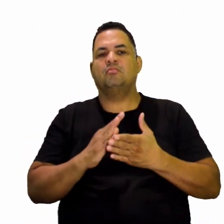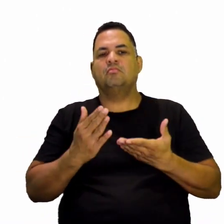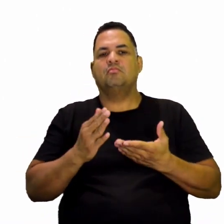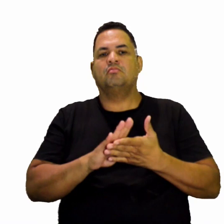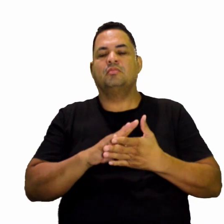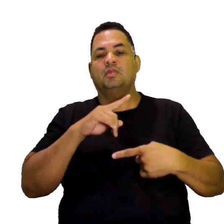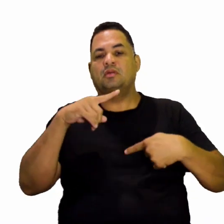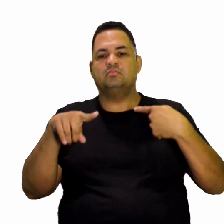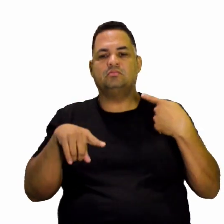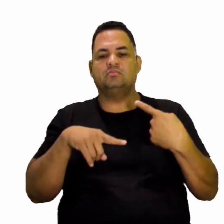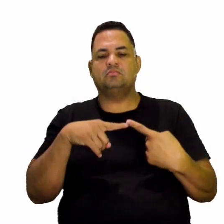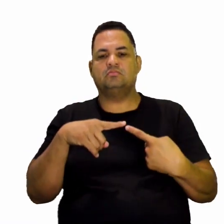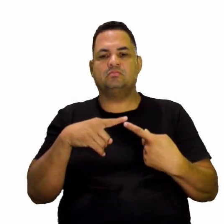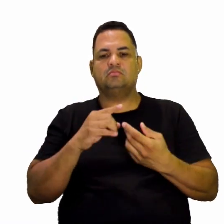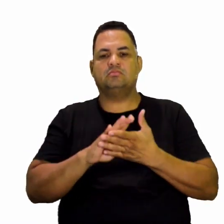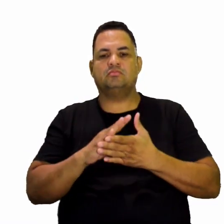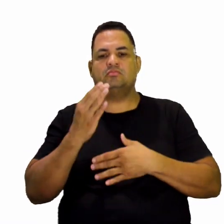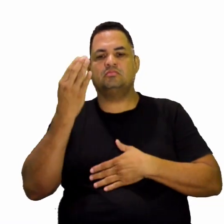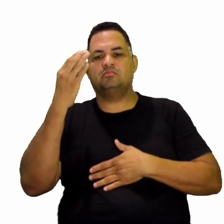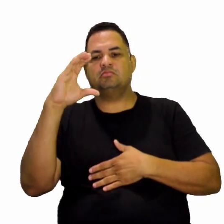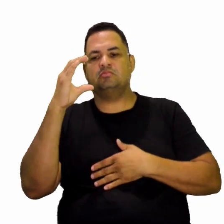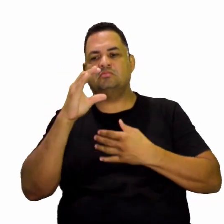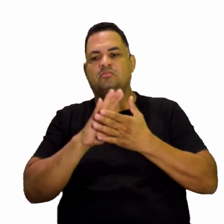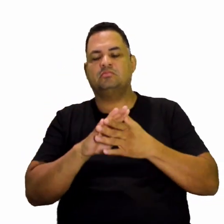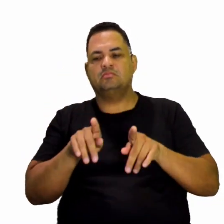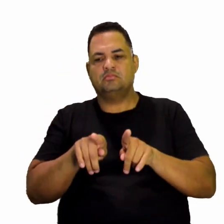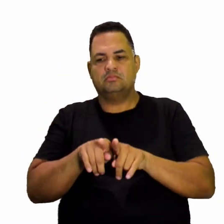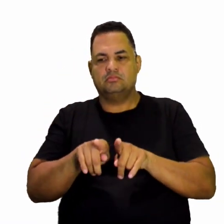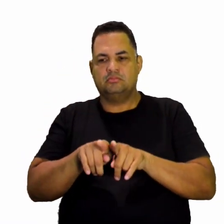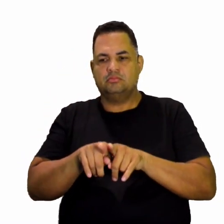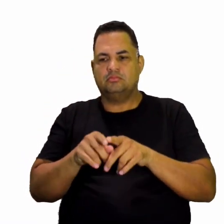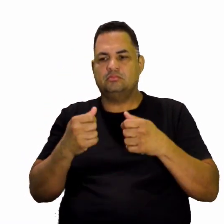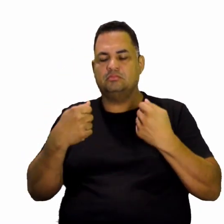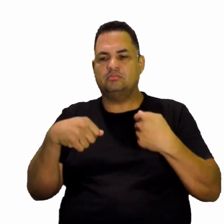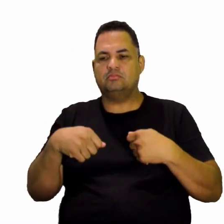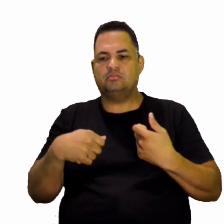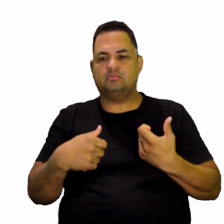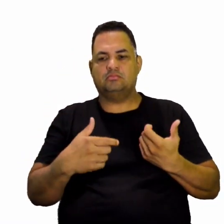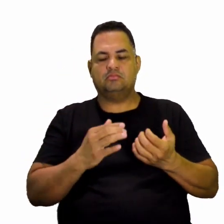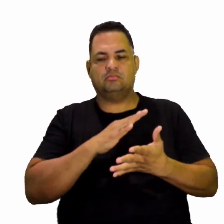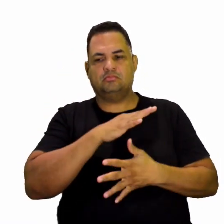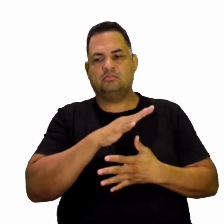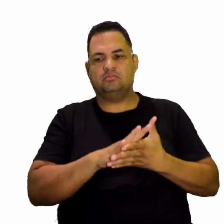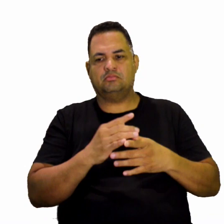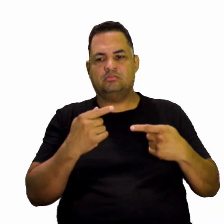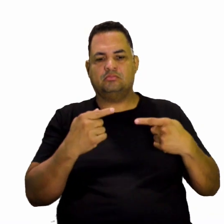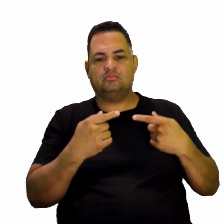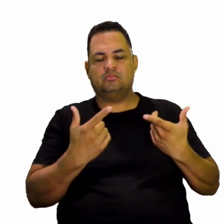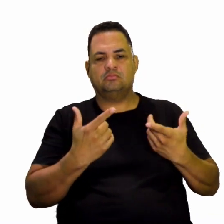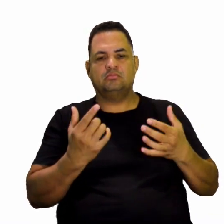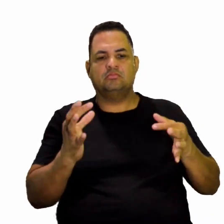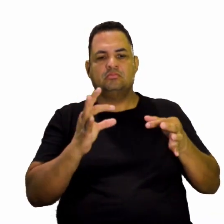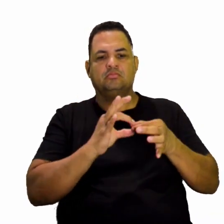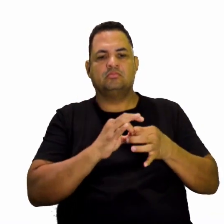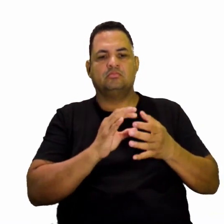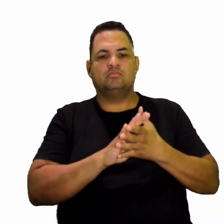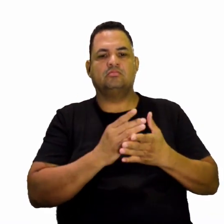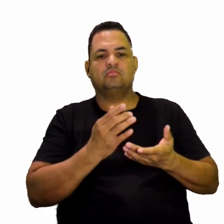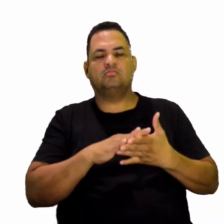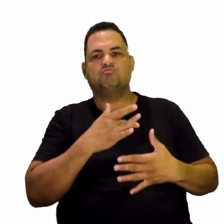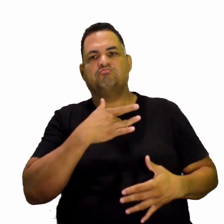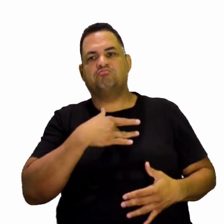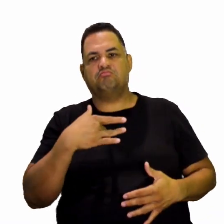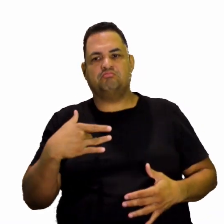aos interesses da ciência, né? E muitas vezes esses interesses podem estar aí envolvendo a questões de